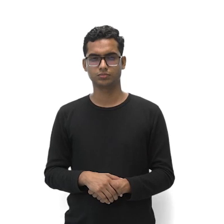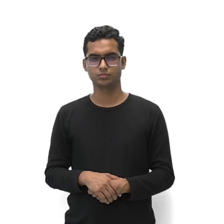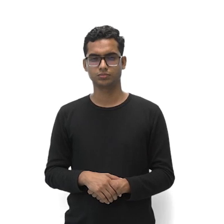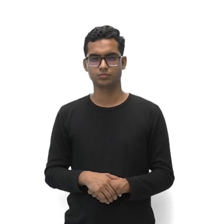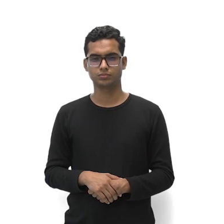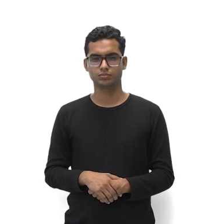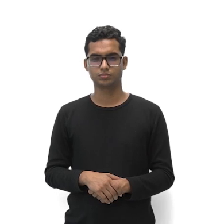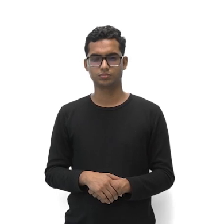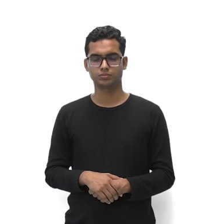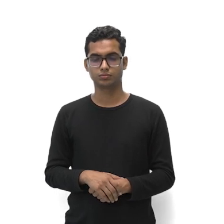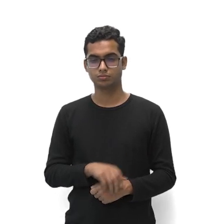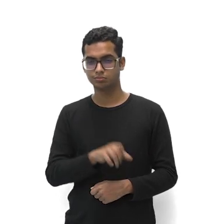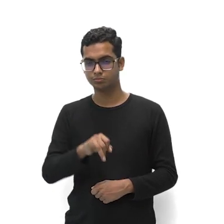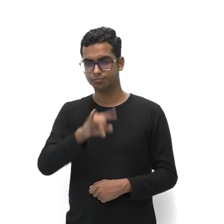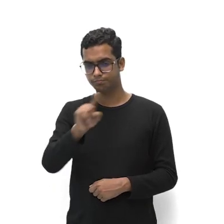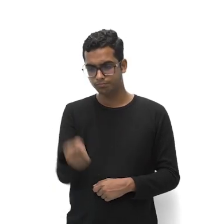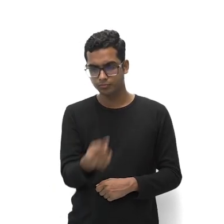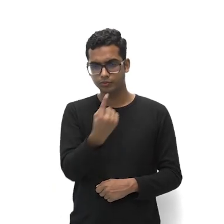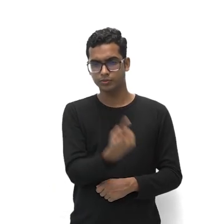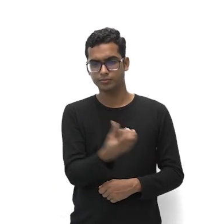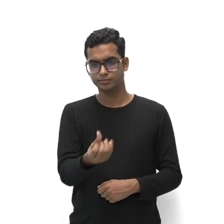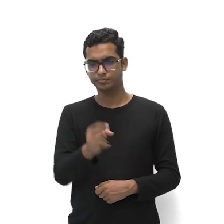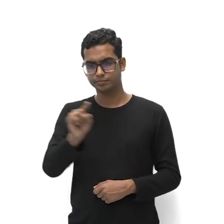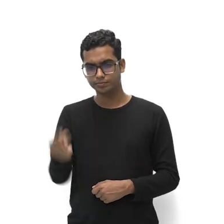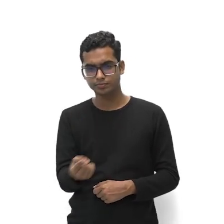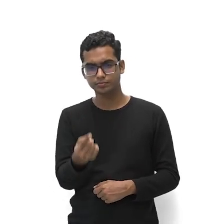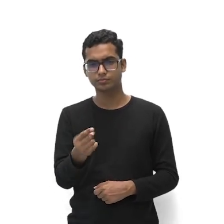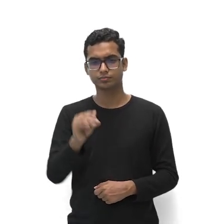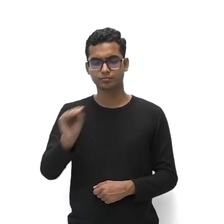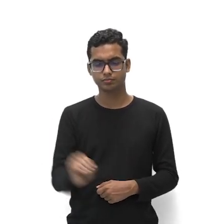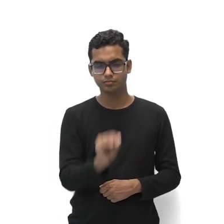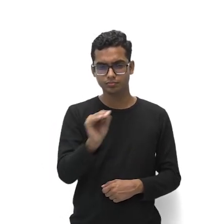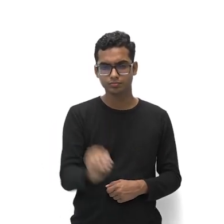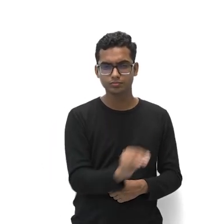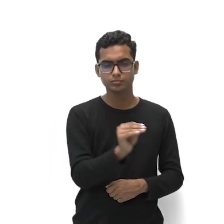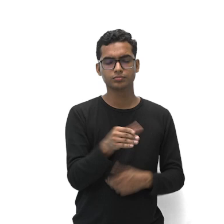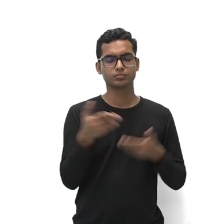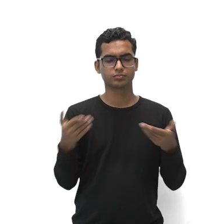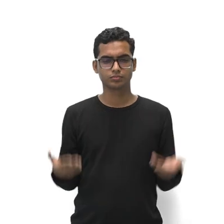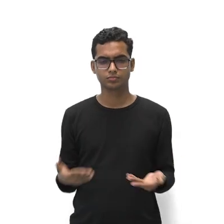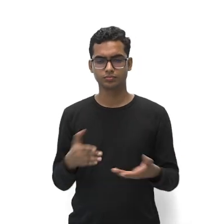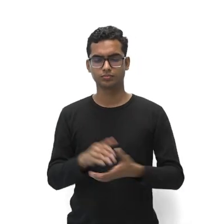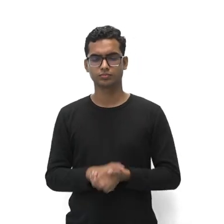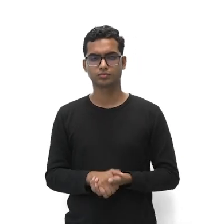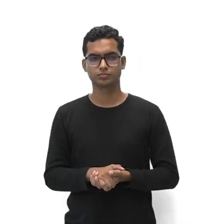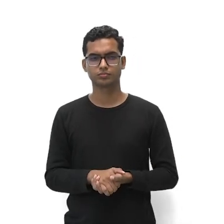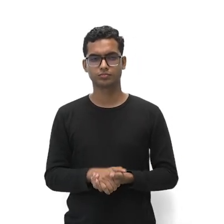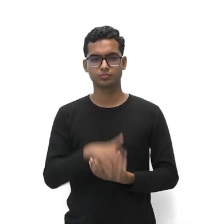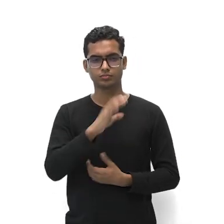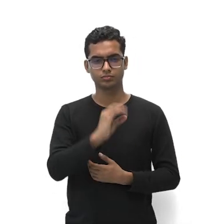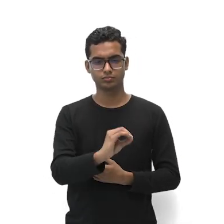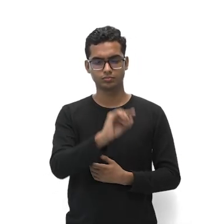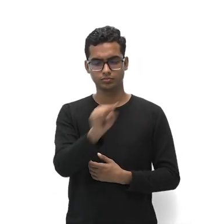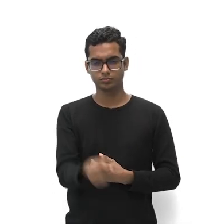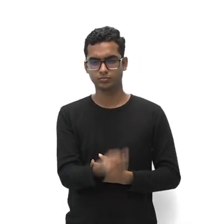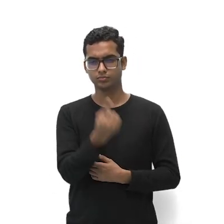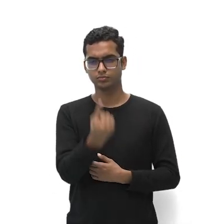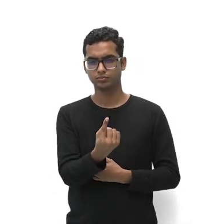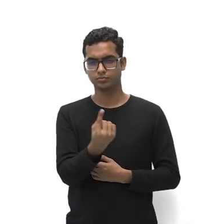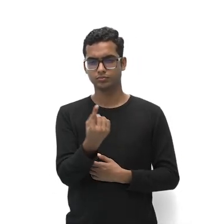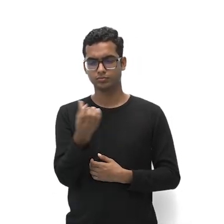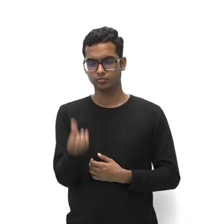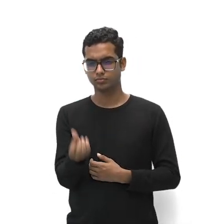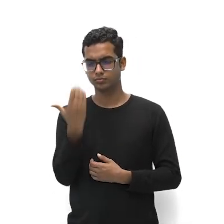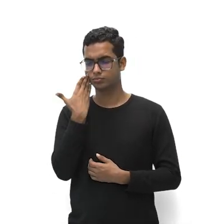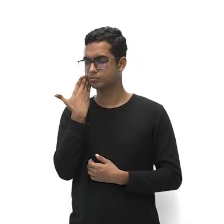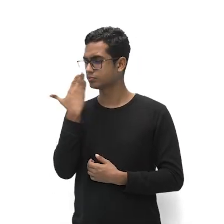vírgula está aqui, certo? E vai andar duas casas para a esquerda, correto? Ela vai passar a